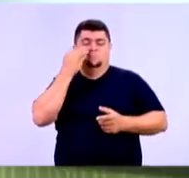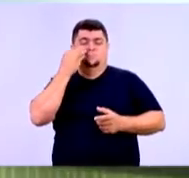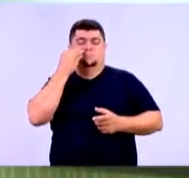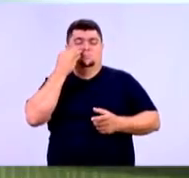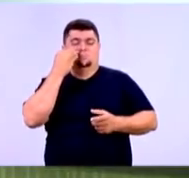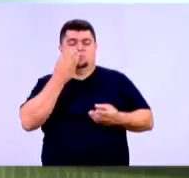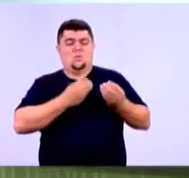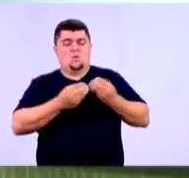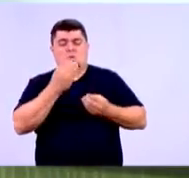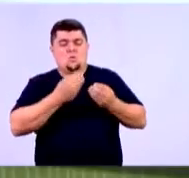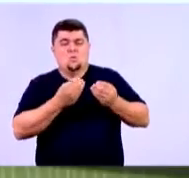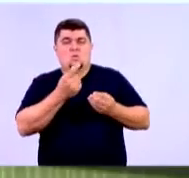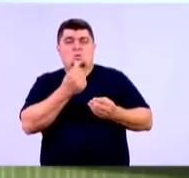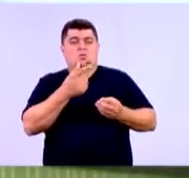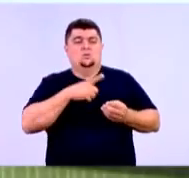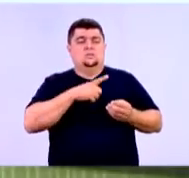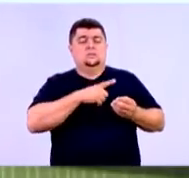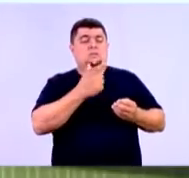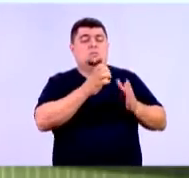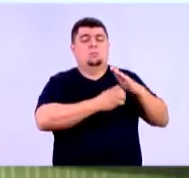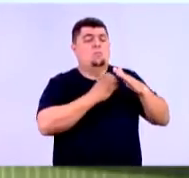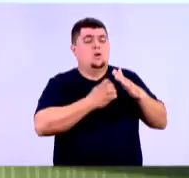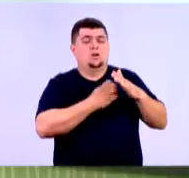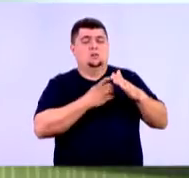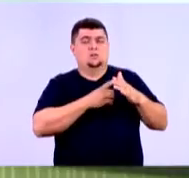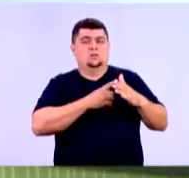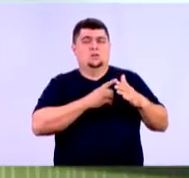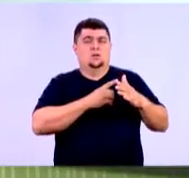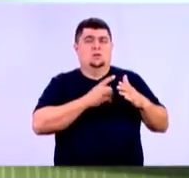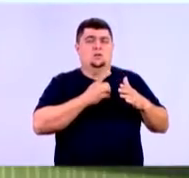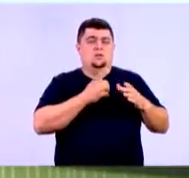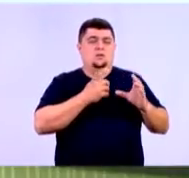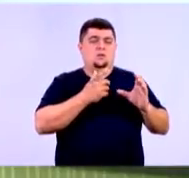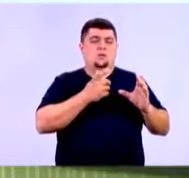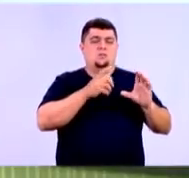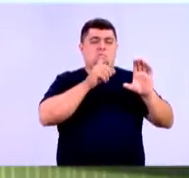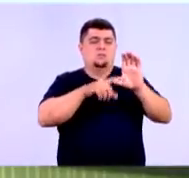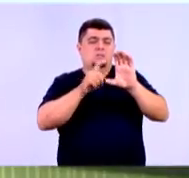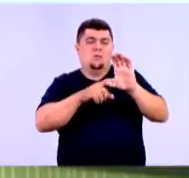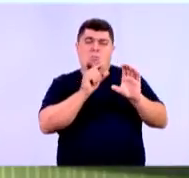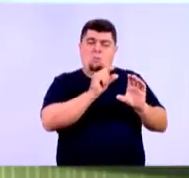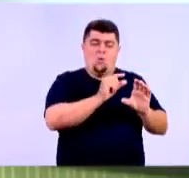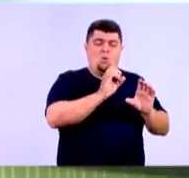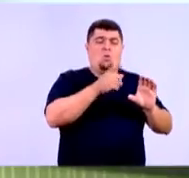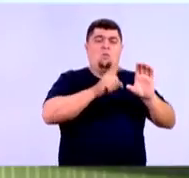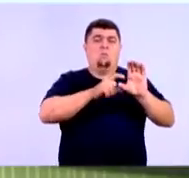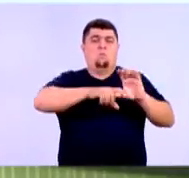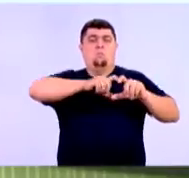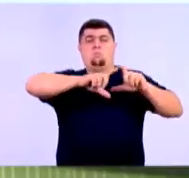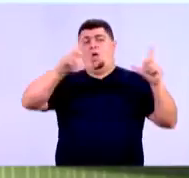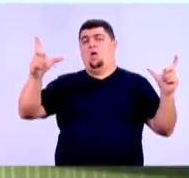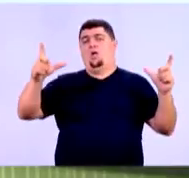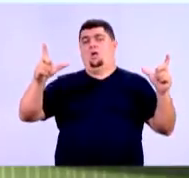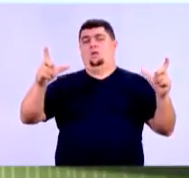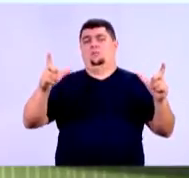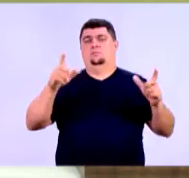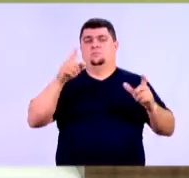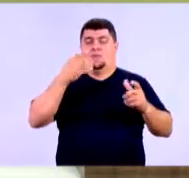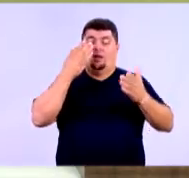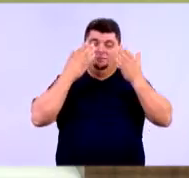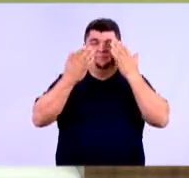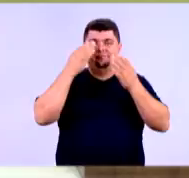capital coberto ou descoberto? E aí, professor, como que é? O que é estar com capital coberto? Essa